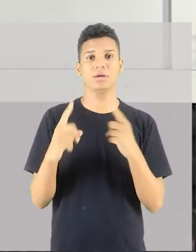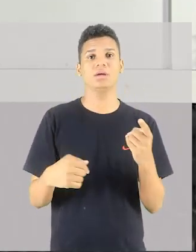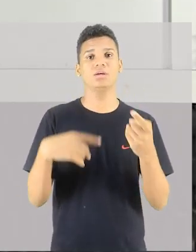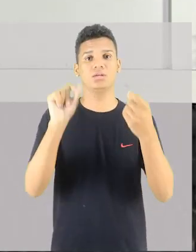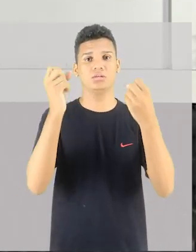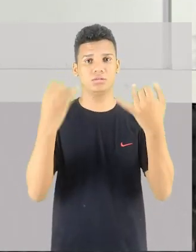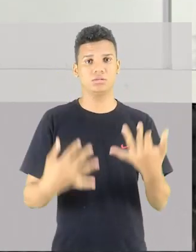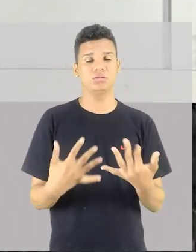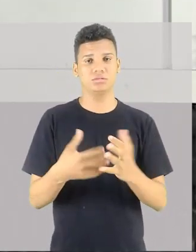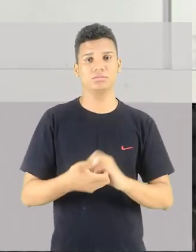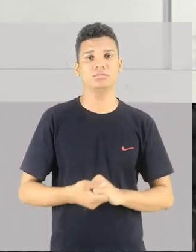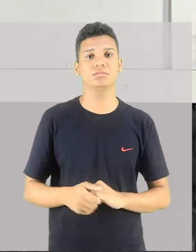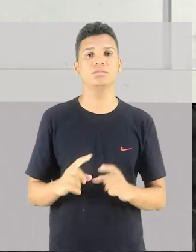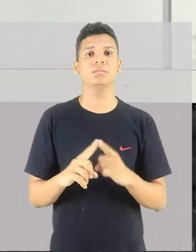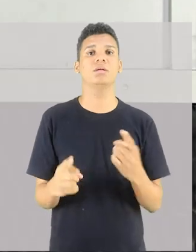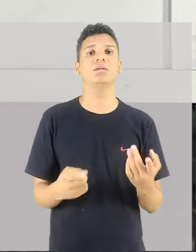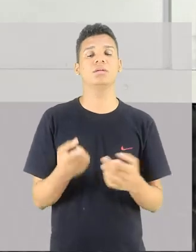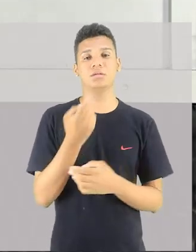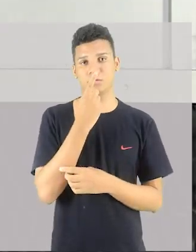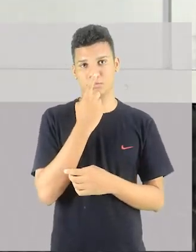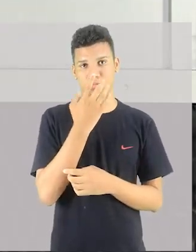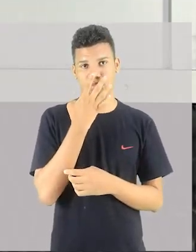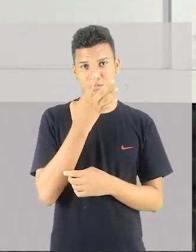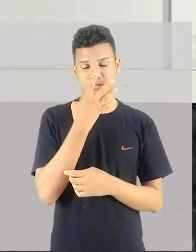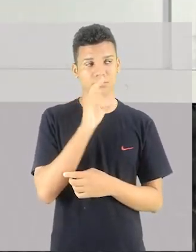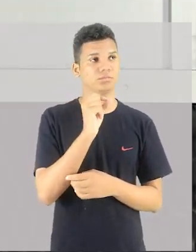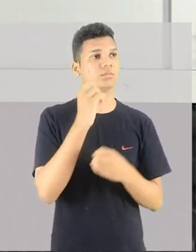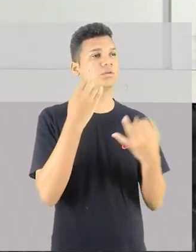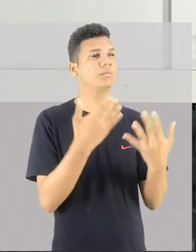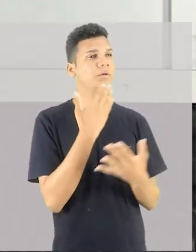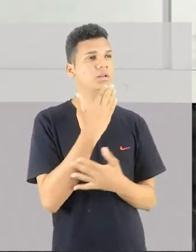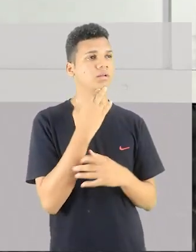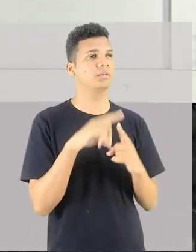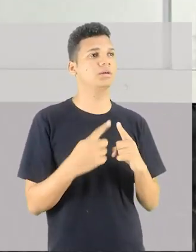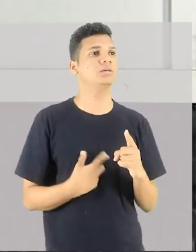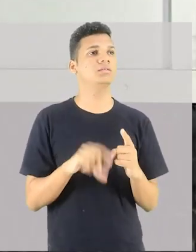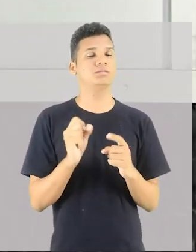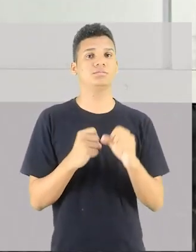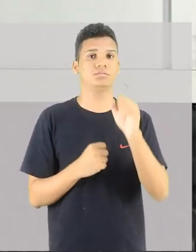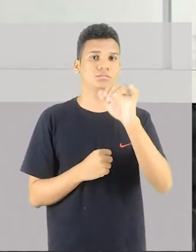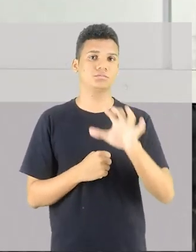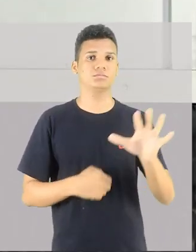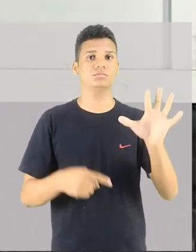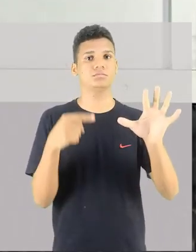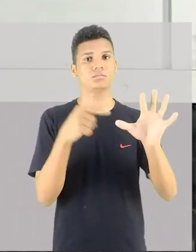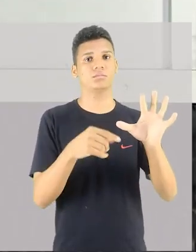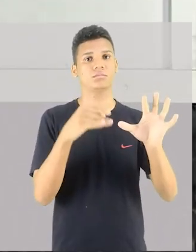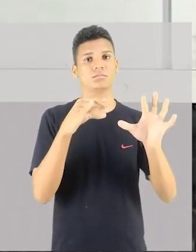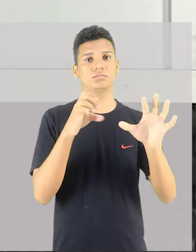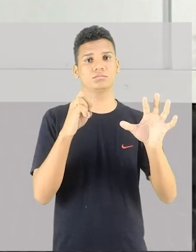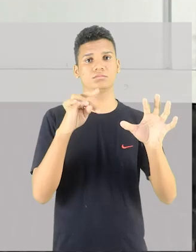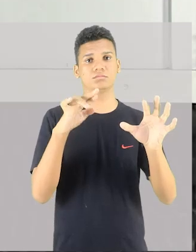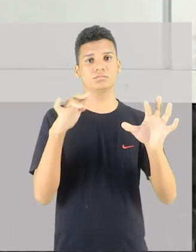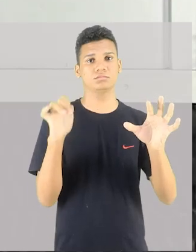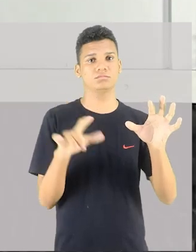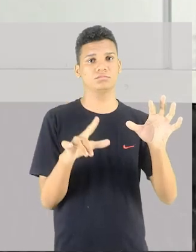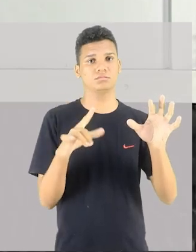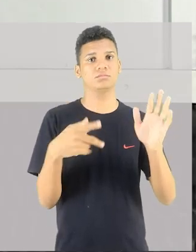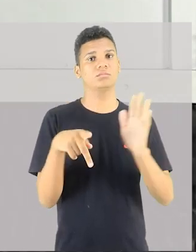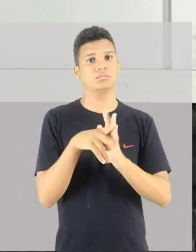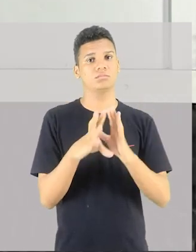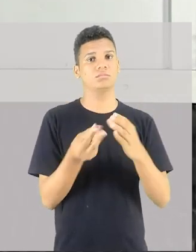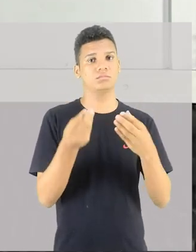extrair a resposta olha o que ele pede que a área Central área Central que é essa área de